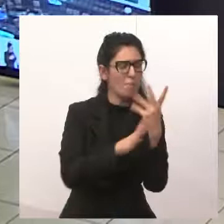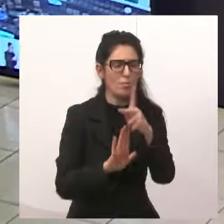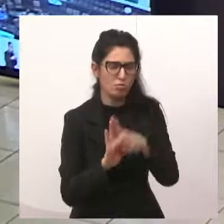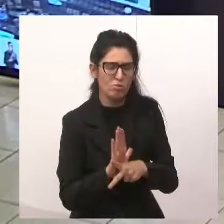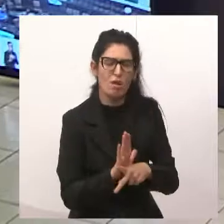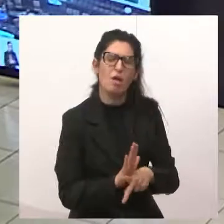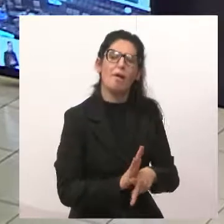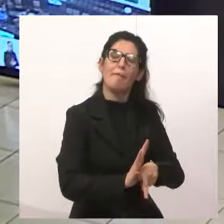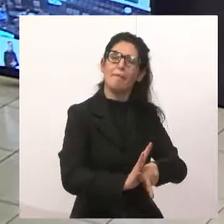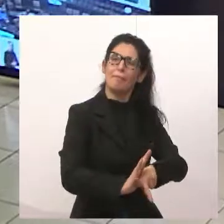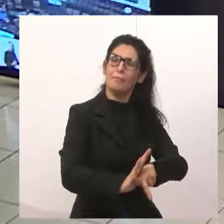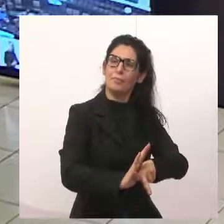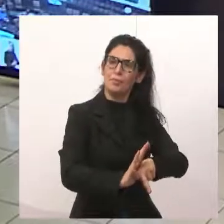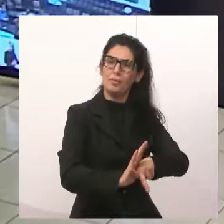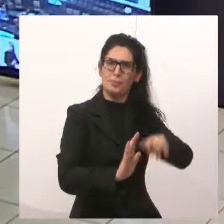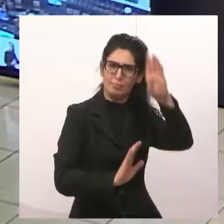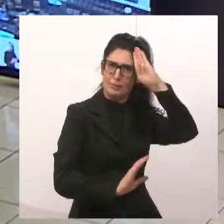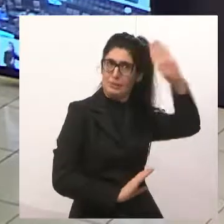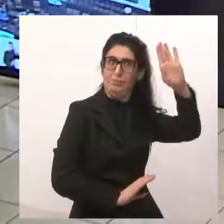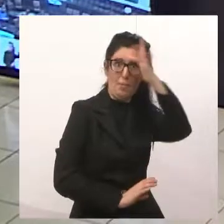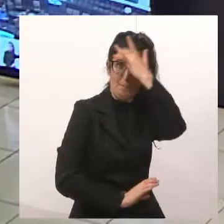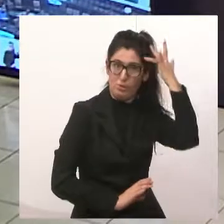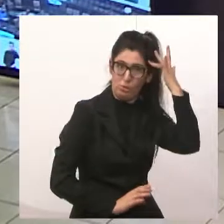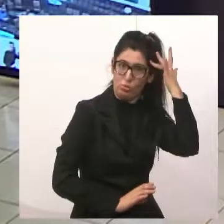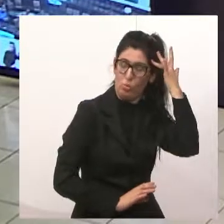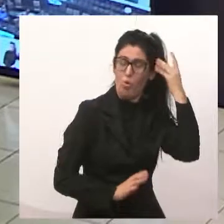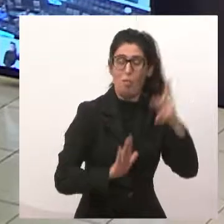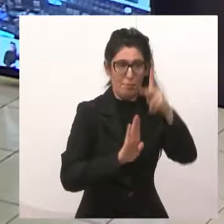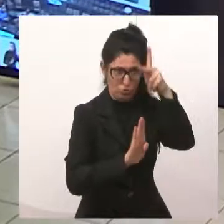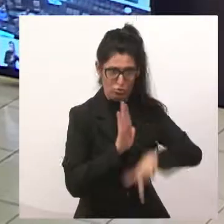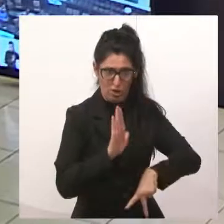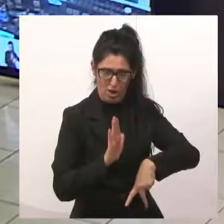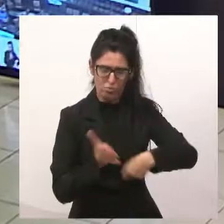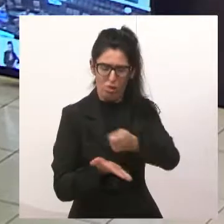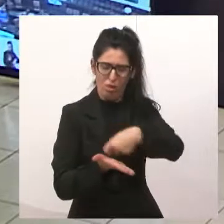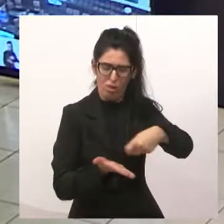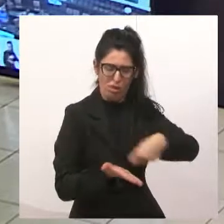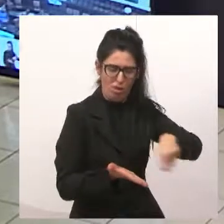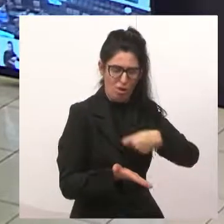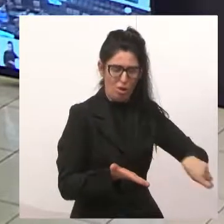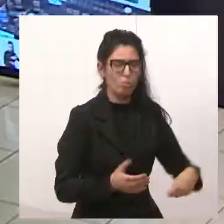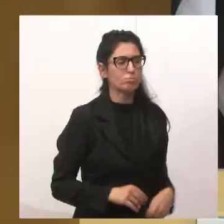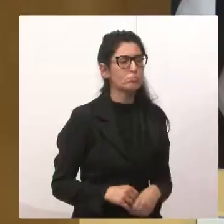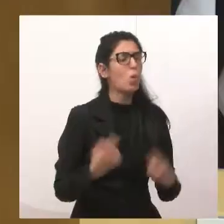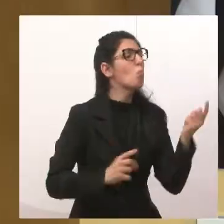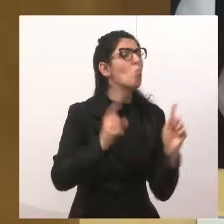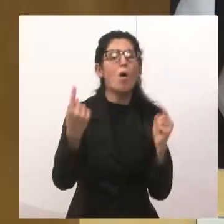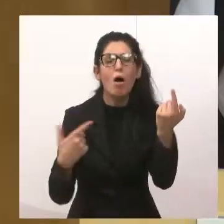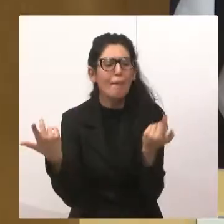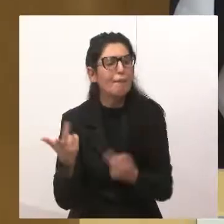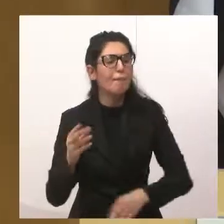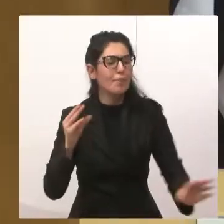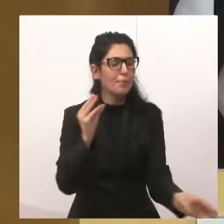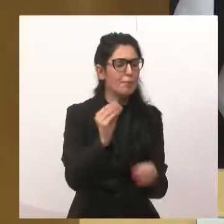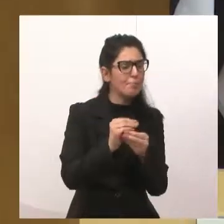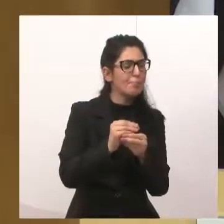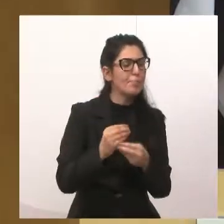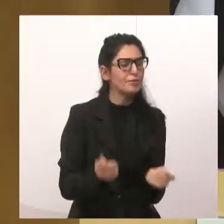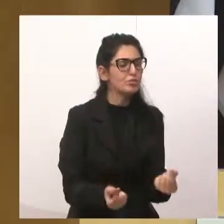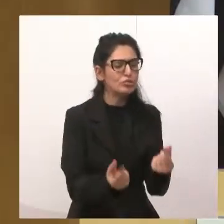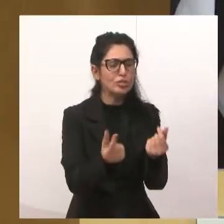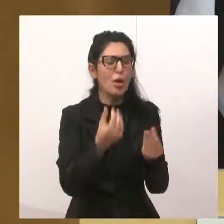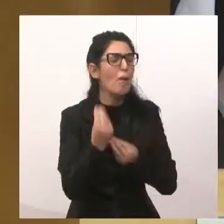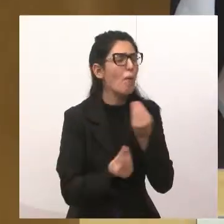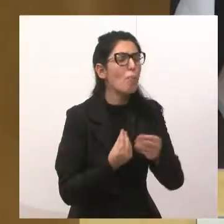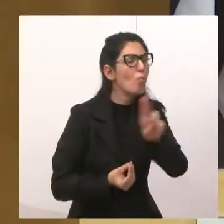gente convoque o secretário para verificar quais são as emendas impositivas que foram aplicadas, como foi aplicada, para